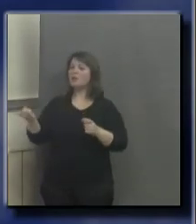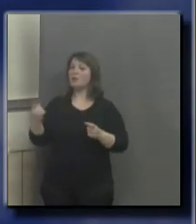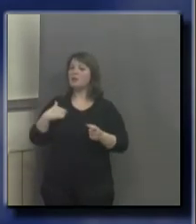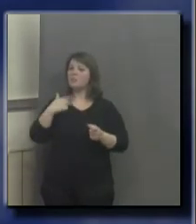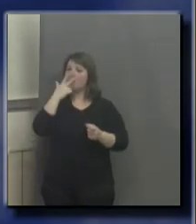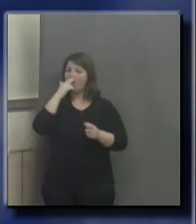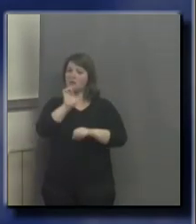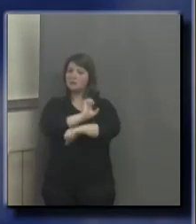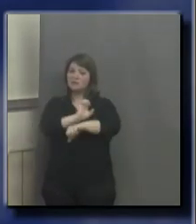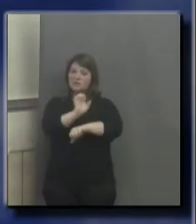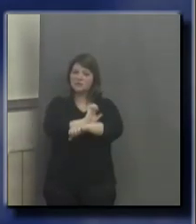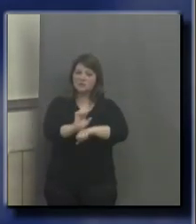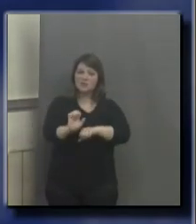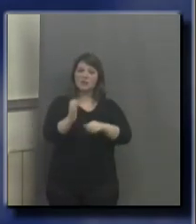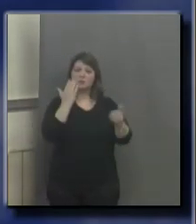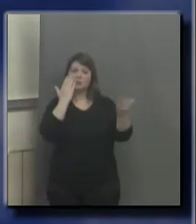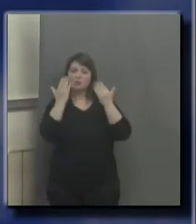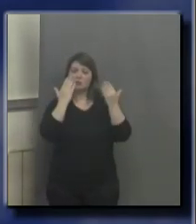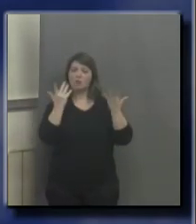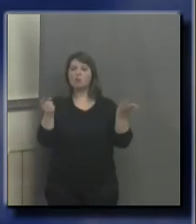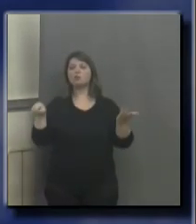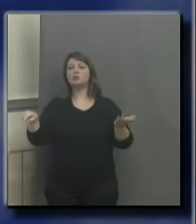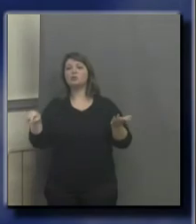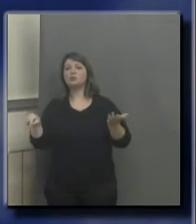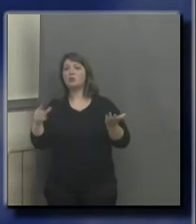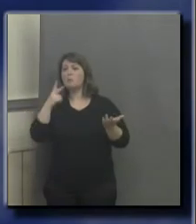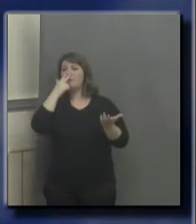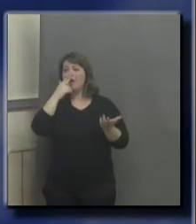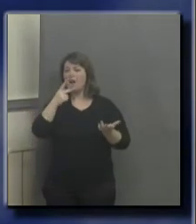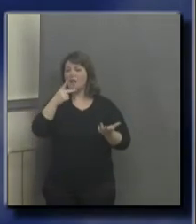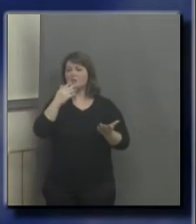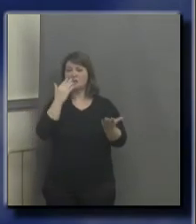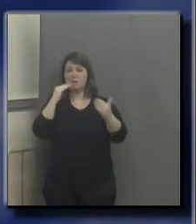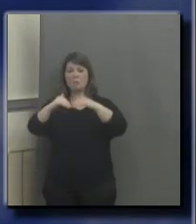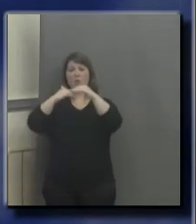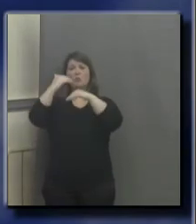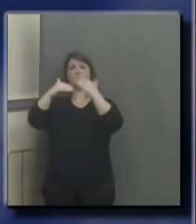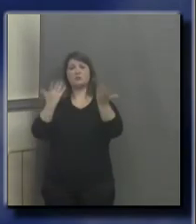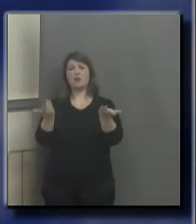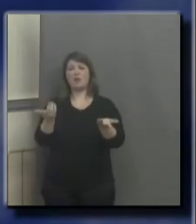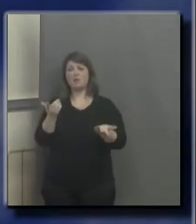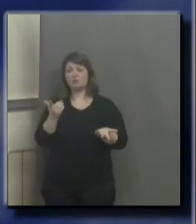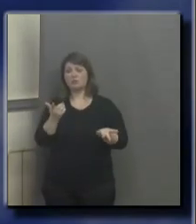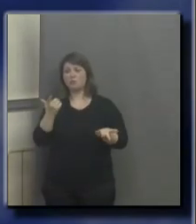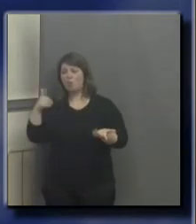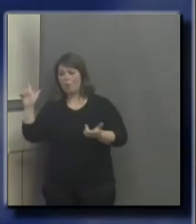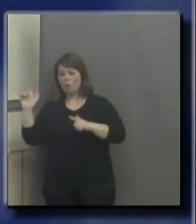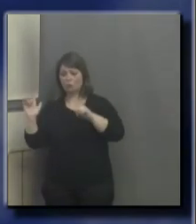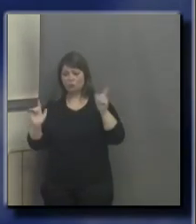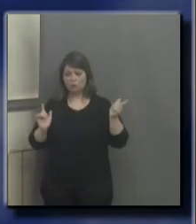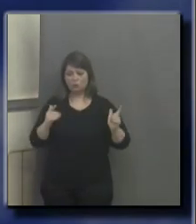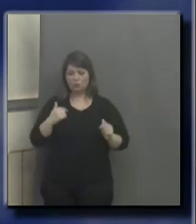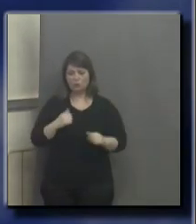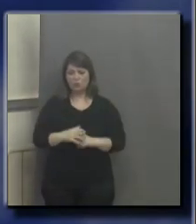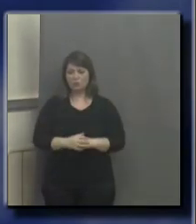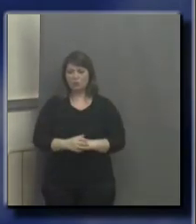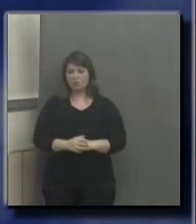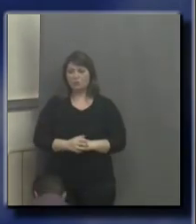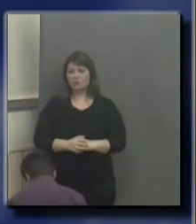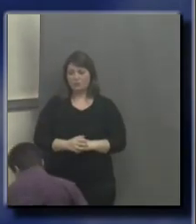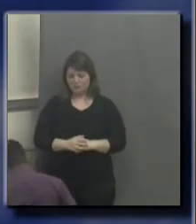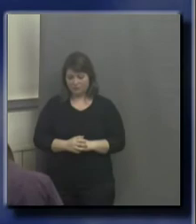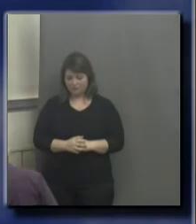um estágio em psicologia organizacional, hoje fazem processos organizativos. Em vez de fazer um estágio em psicologia clínica,